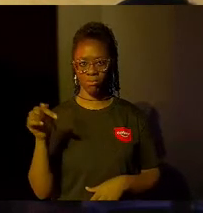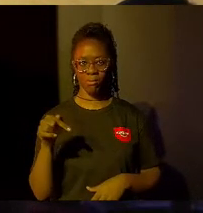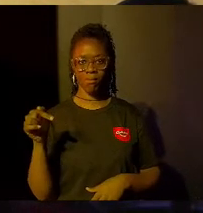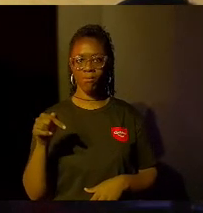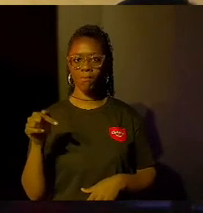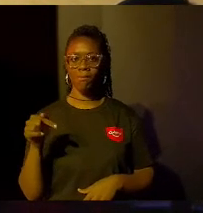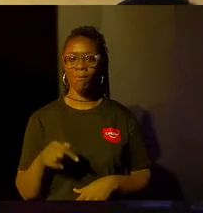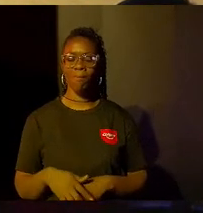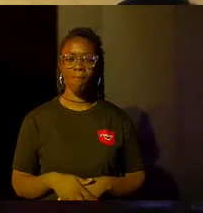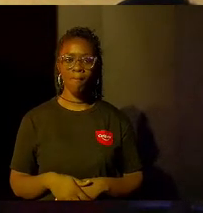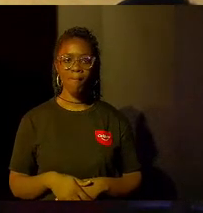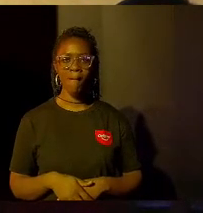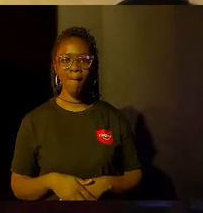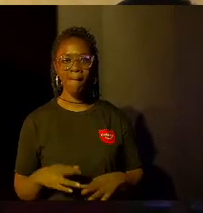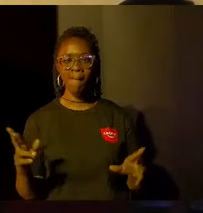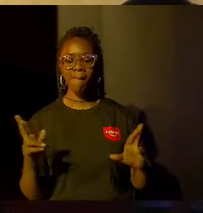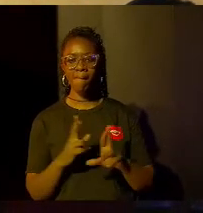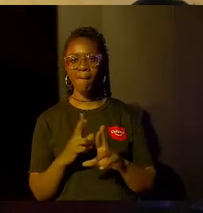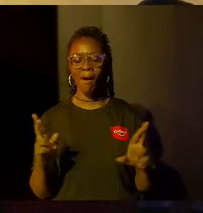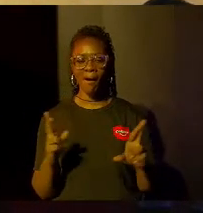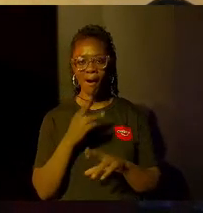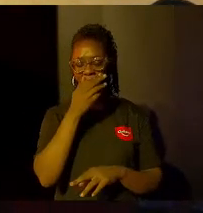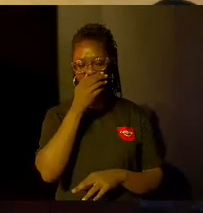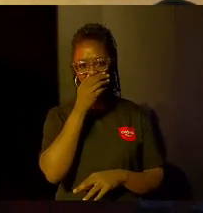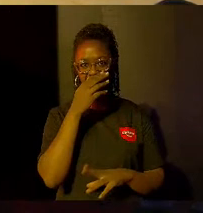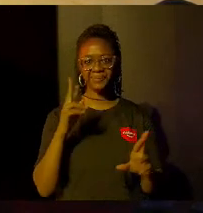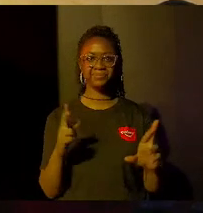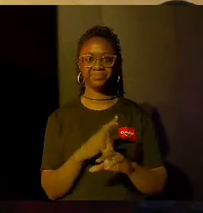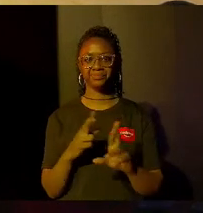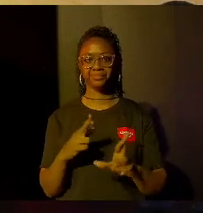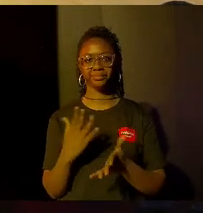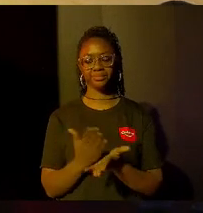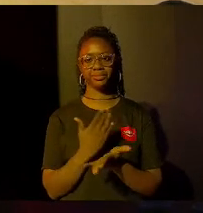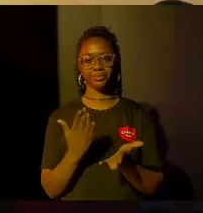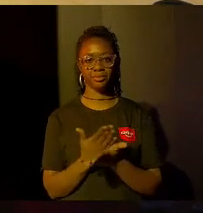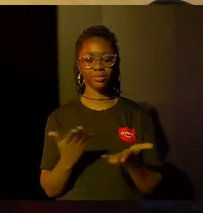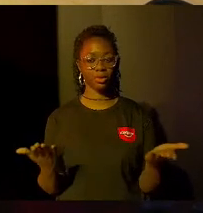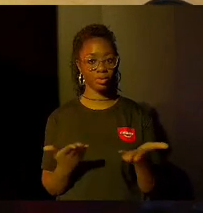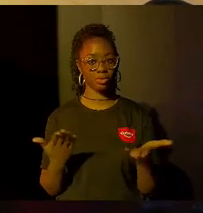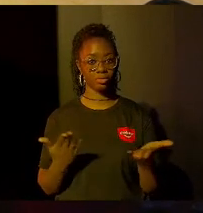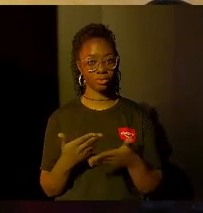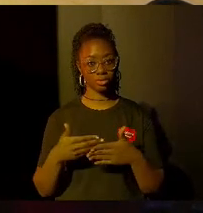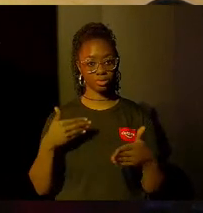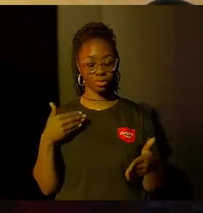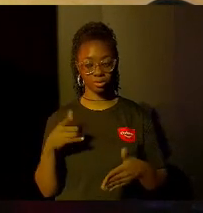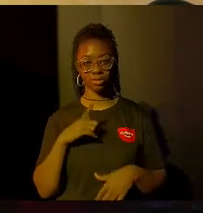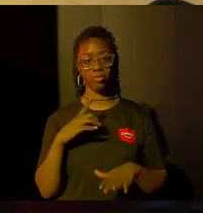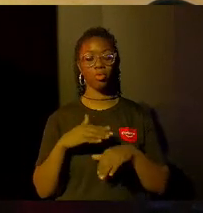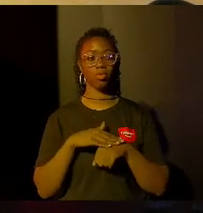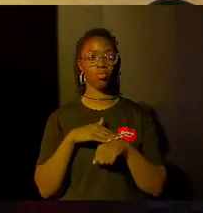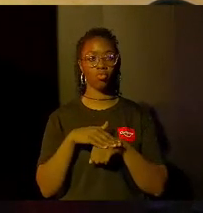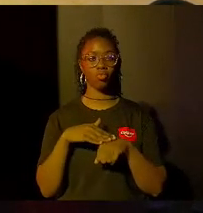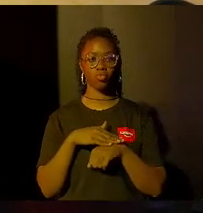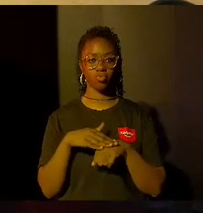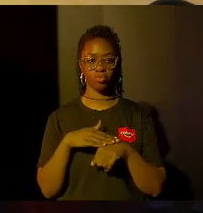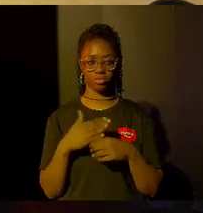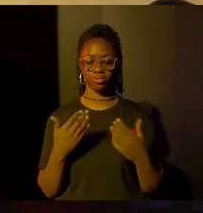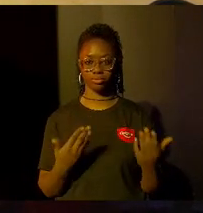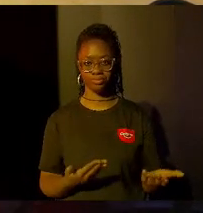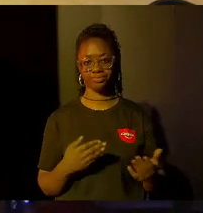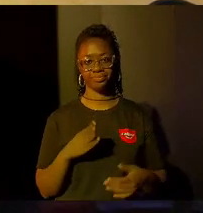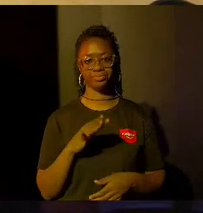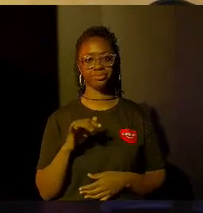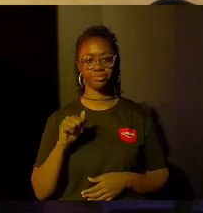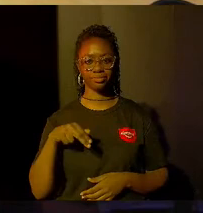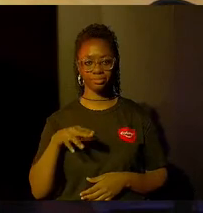Parte dessas relações do livro enfim hoje mais cedo a gente teve uma conversa aqui justamente com a